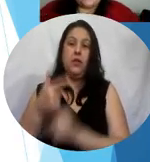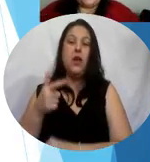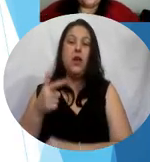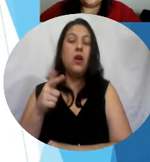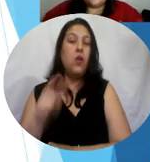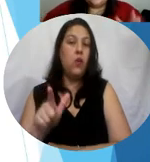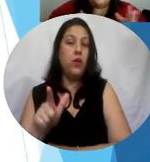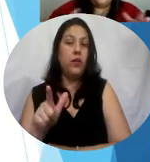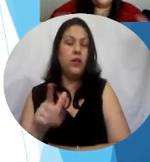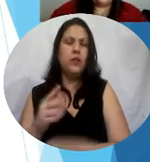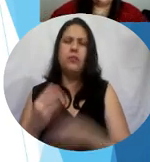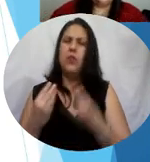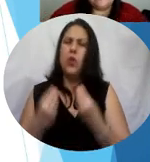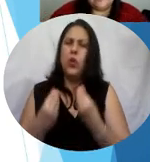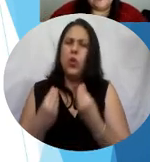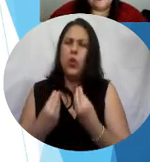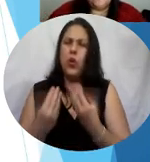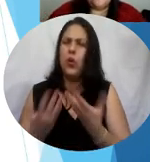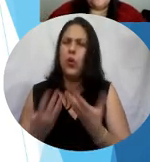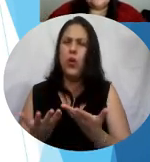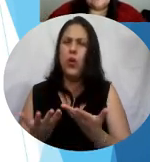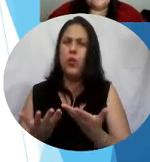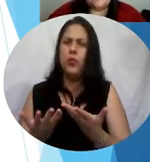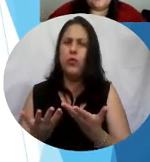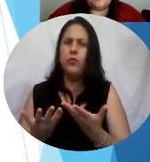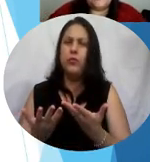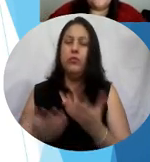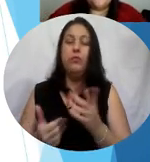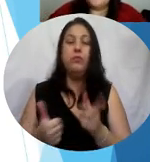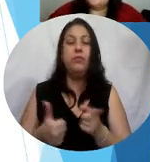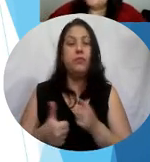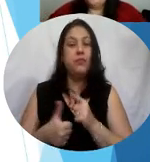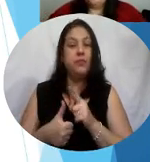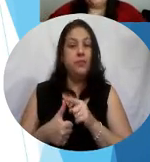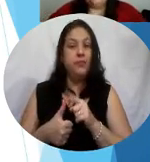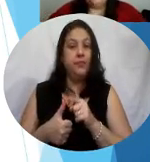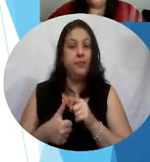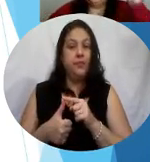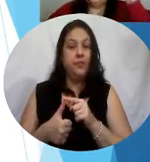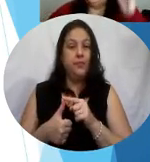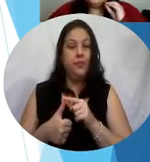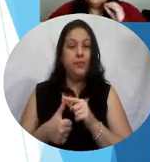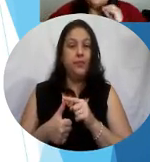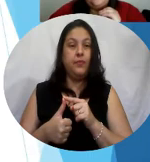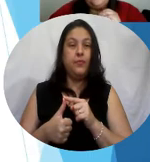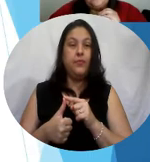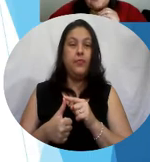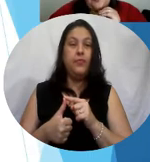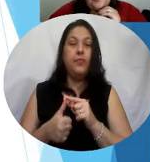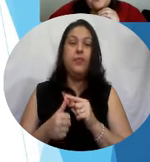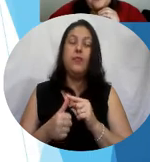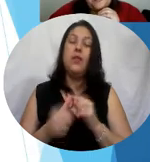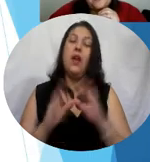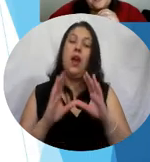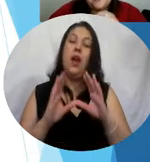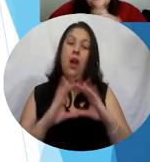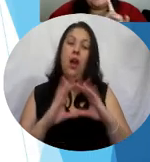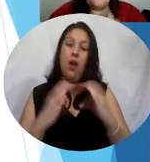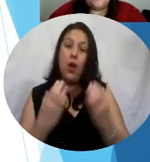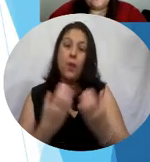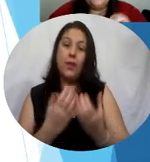preciso, como que eu posso seguir com essa melhoria? Primeira coisa, conheça um membro da sua